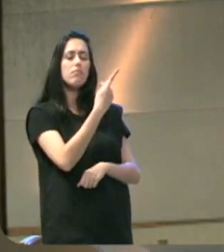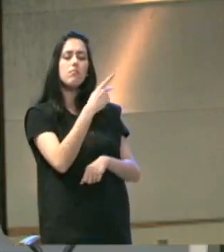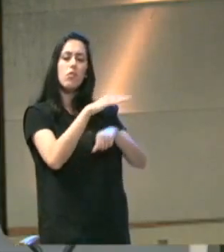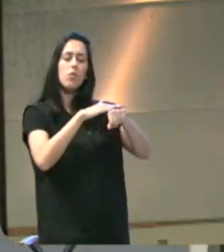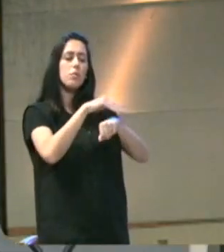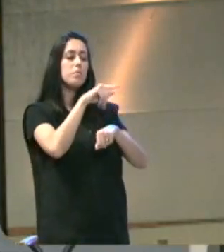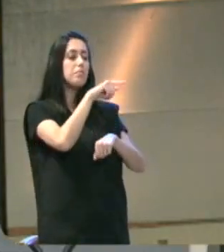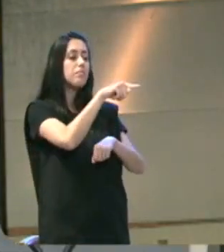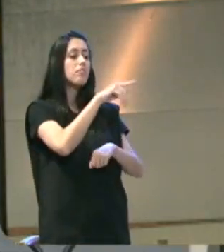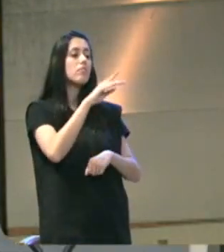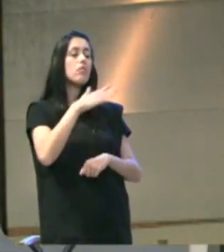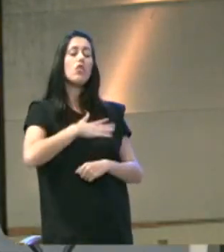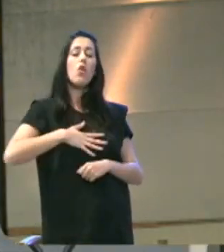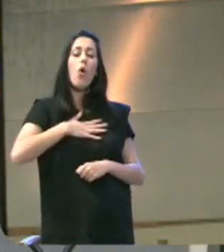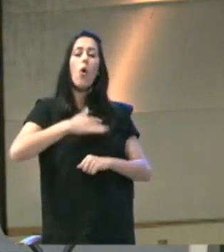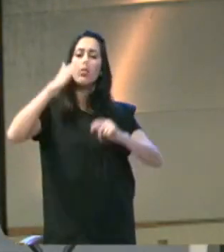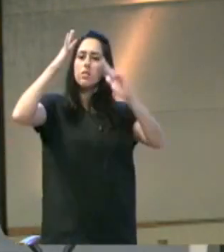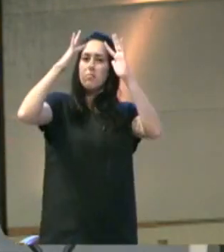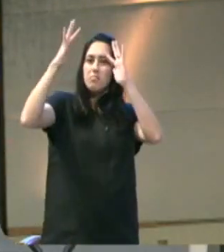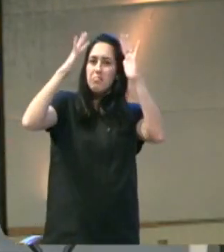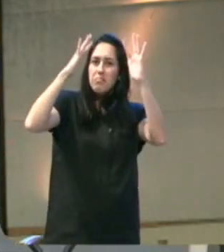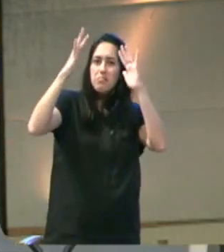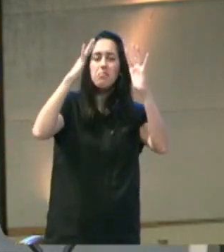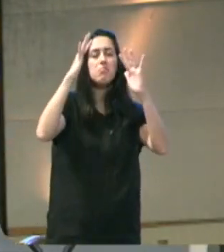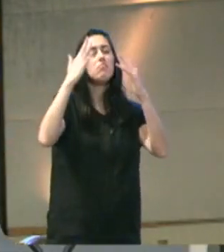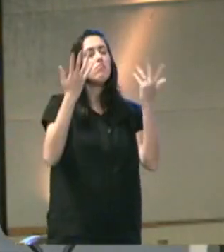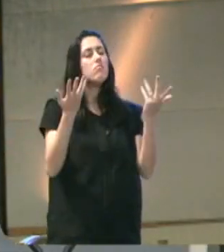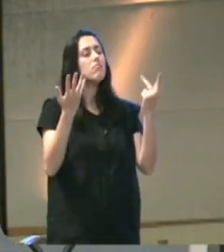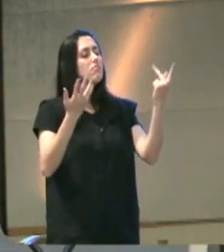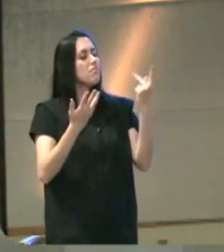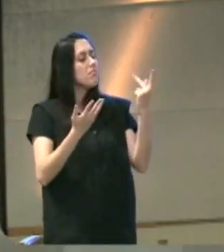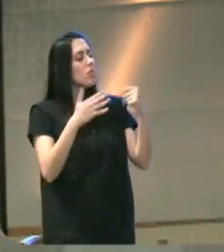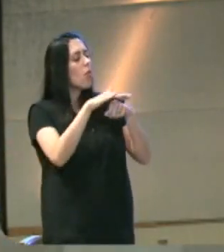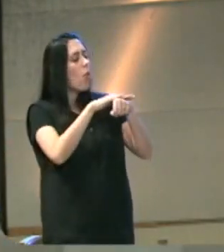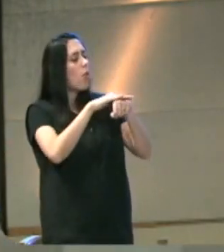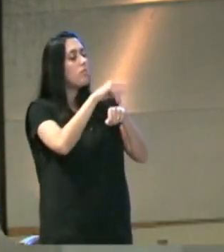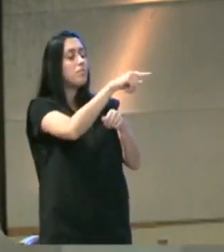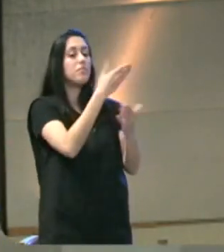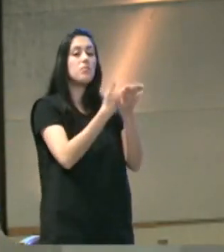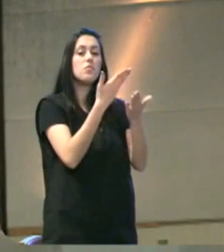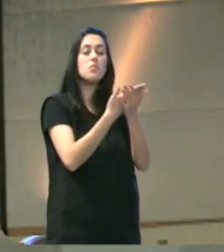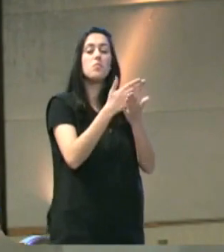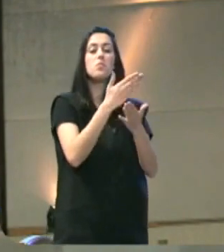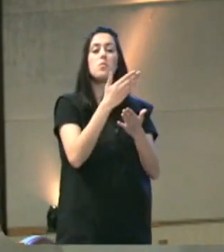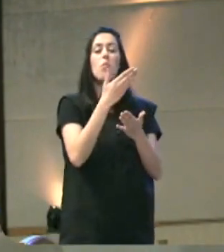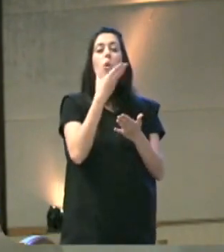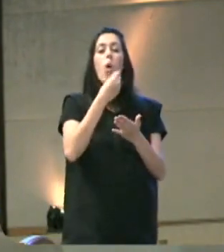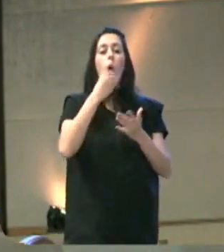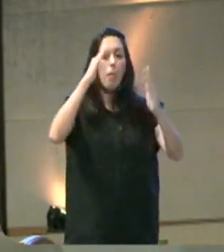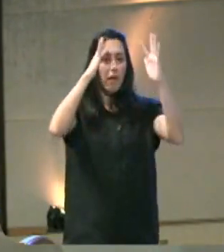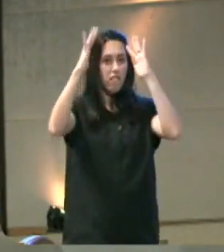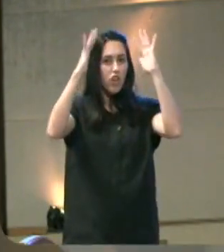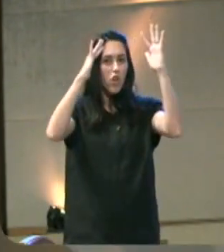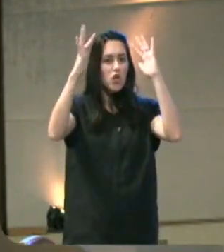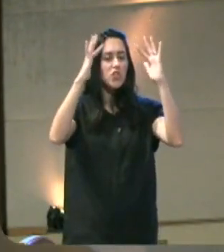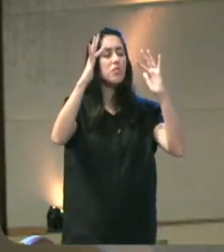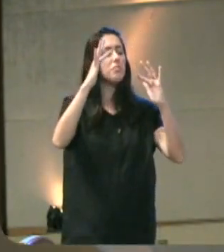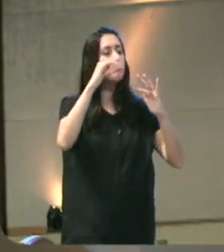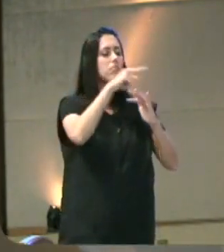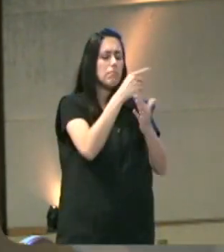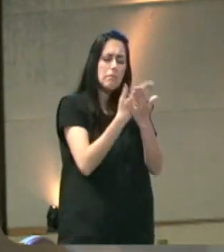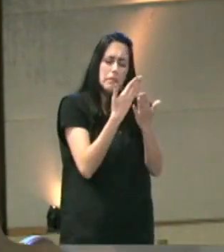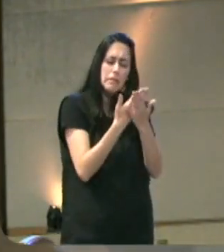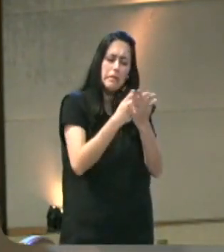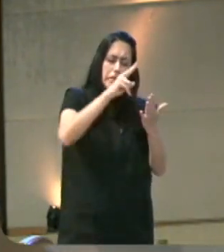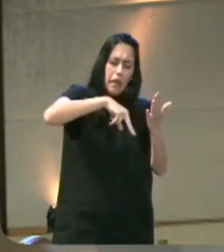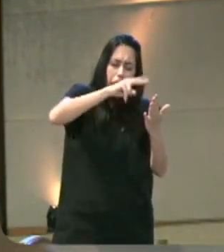tantos filósofos, tantos pensadores, e eu me lembro que ele estava estudando Lacan. E ele tinha marcado um dia para bater